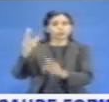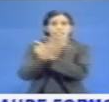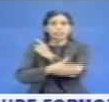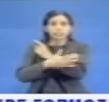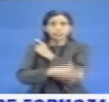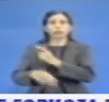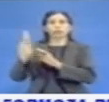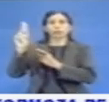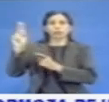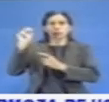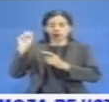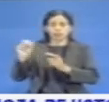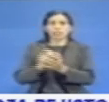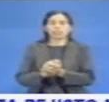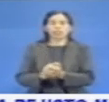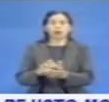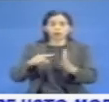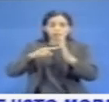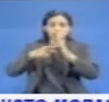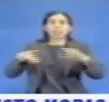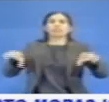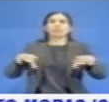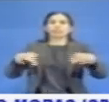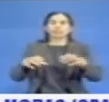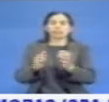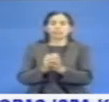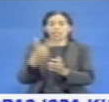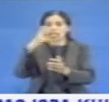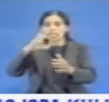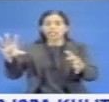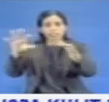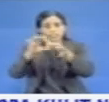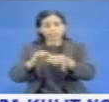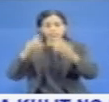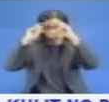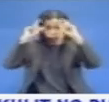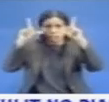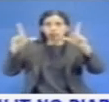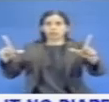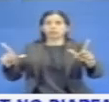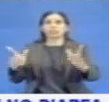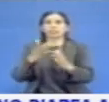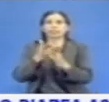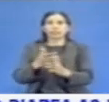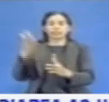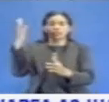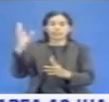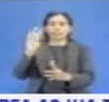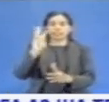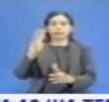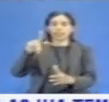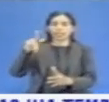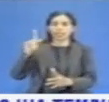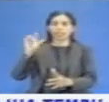no serviço aviação humanitário Liu Liga Timor-Leste, ba Centro Logístico WFP